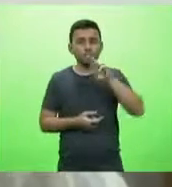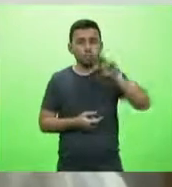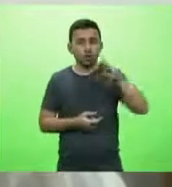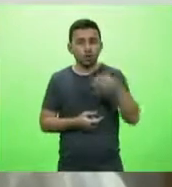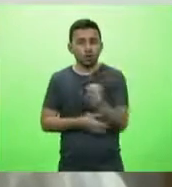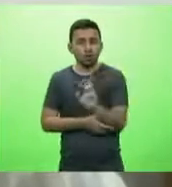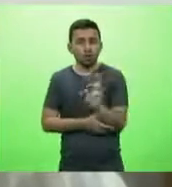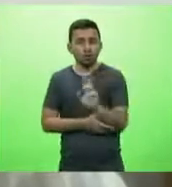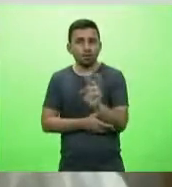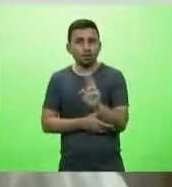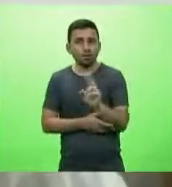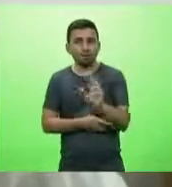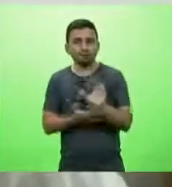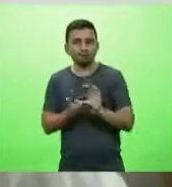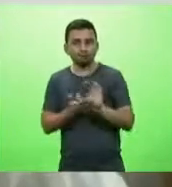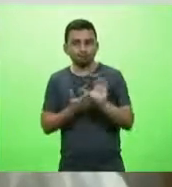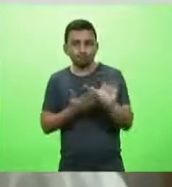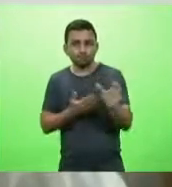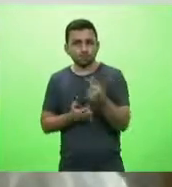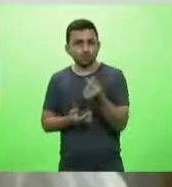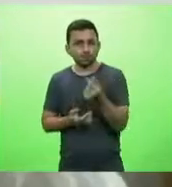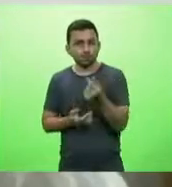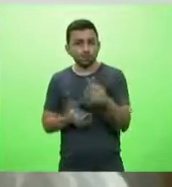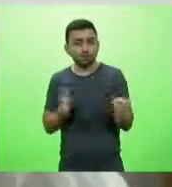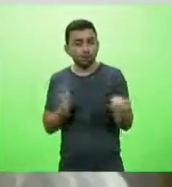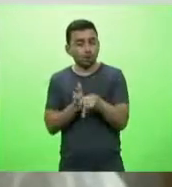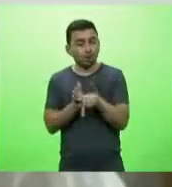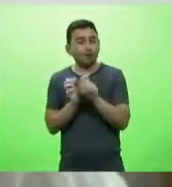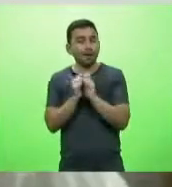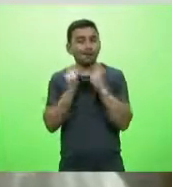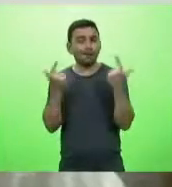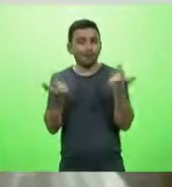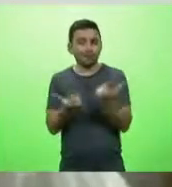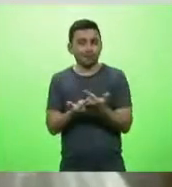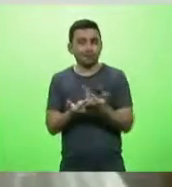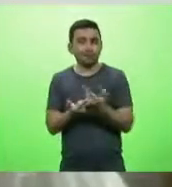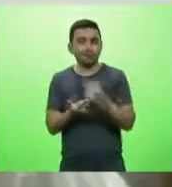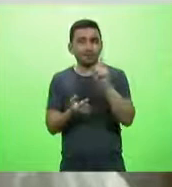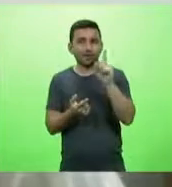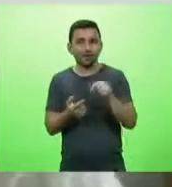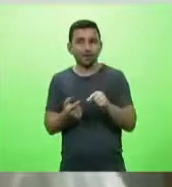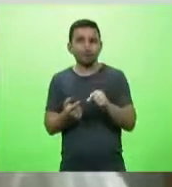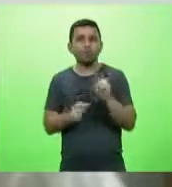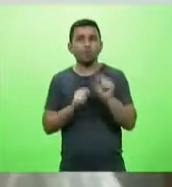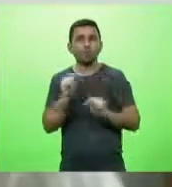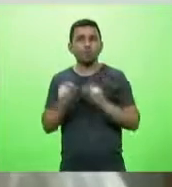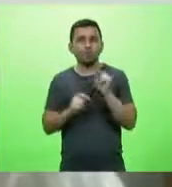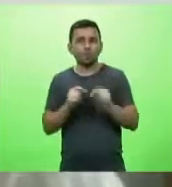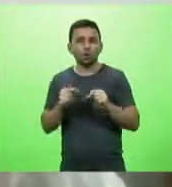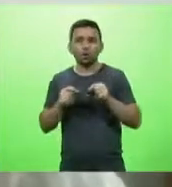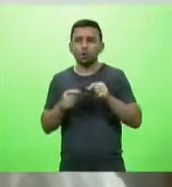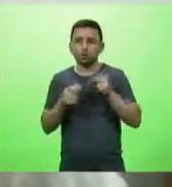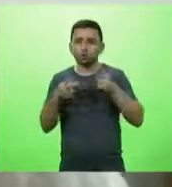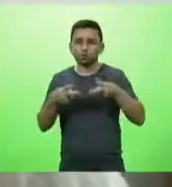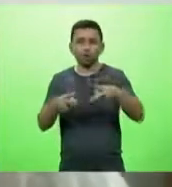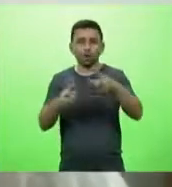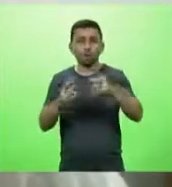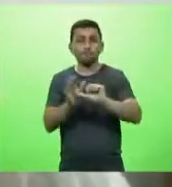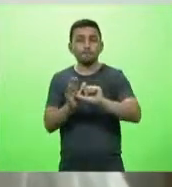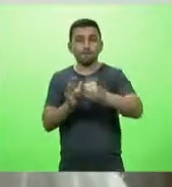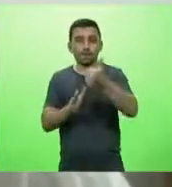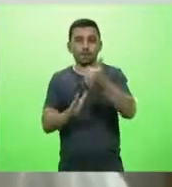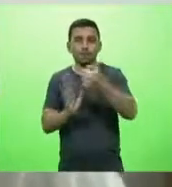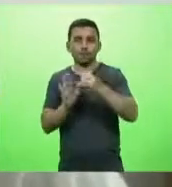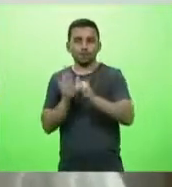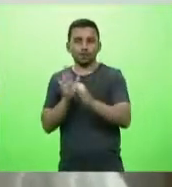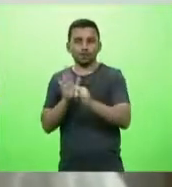reais, recursos do orçamento da LESC, para colocar em prática o primeiro edital